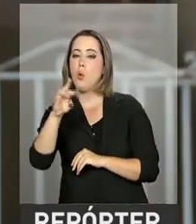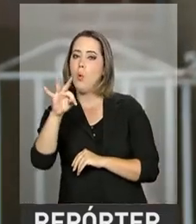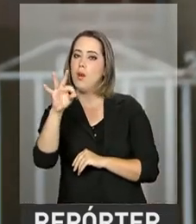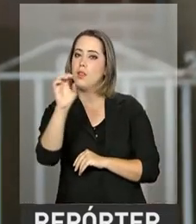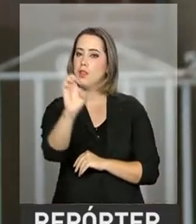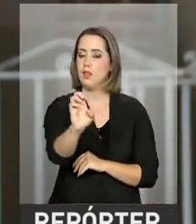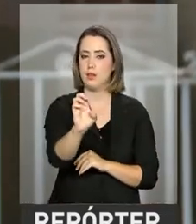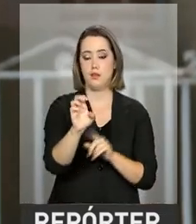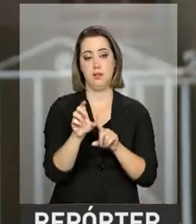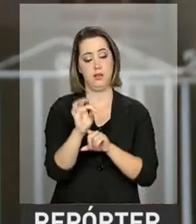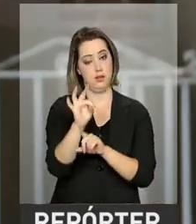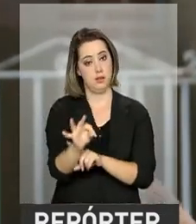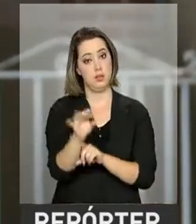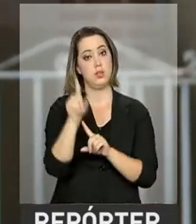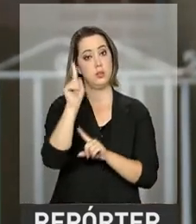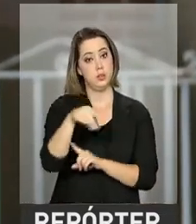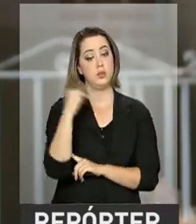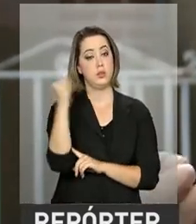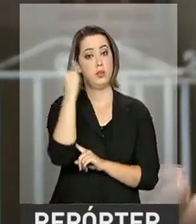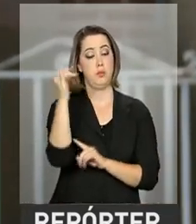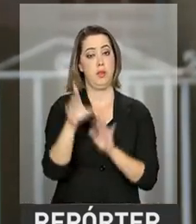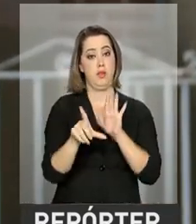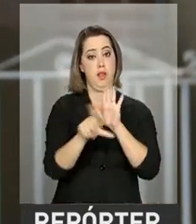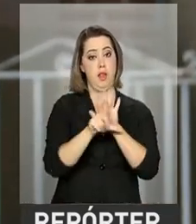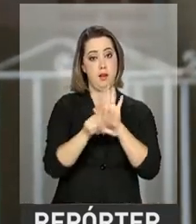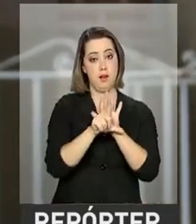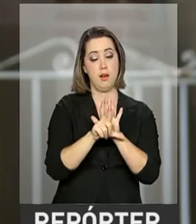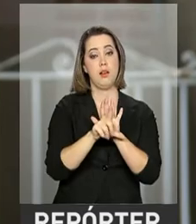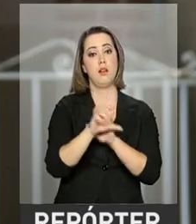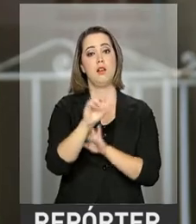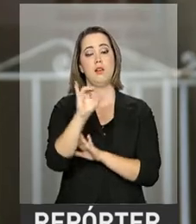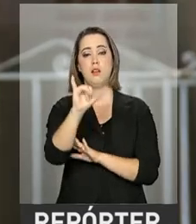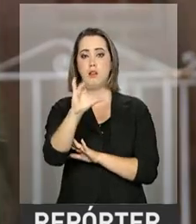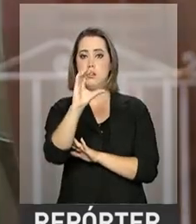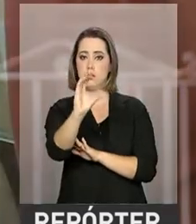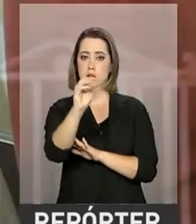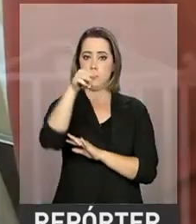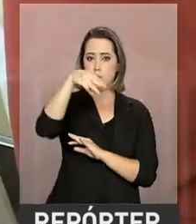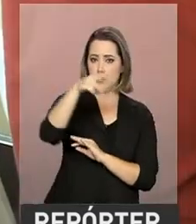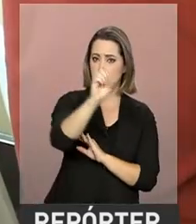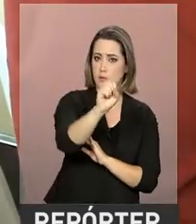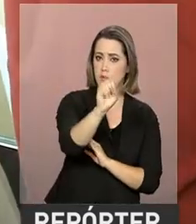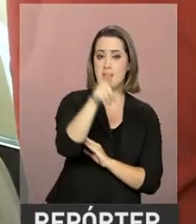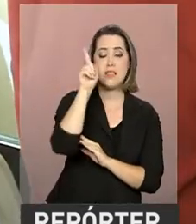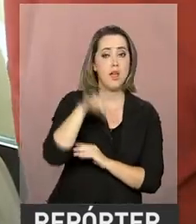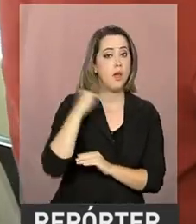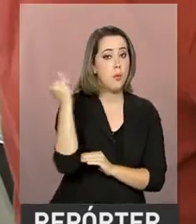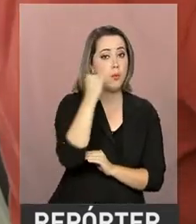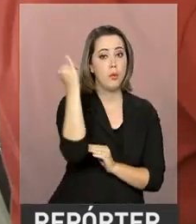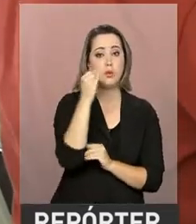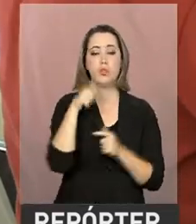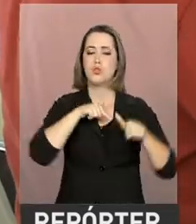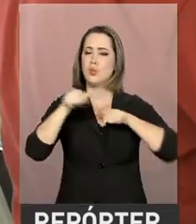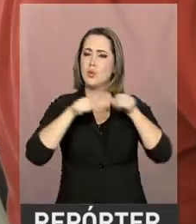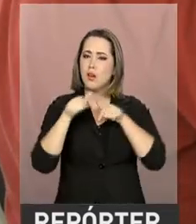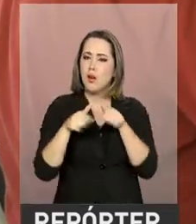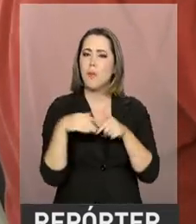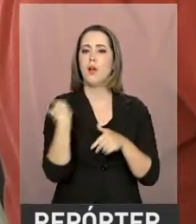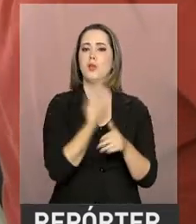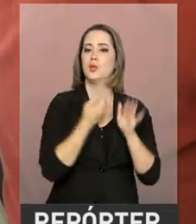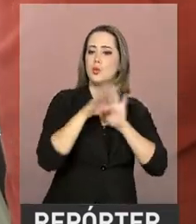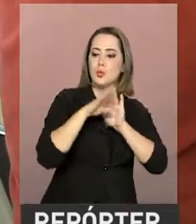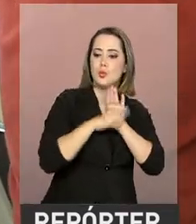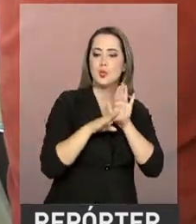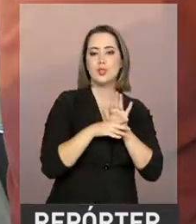é fundamental. A gente não teria como viabilizar, concretizar esse projeto. Vocês não estariam vendo o resultado do